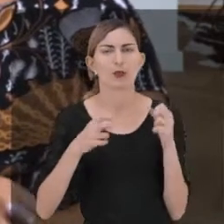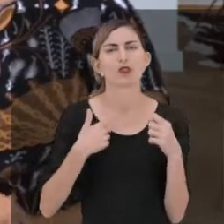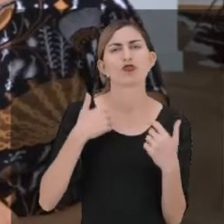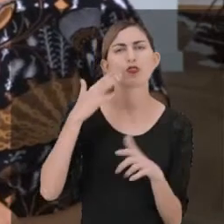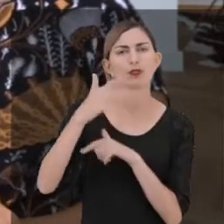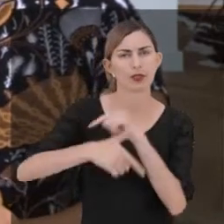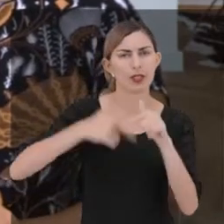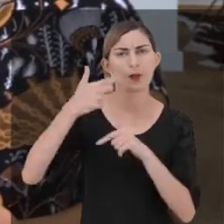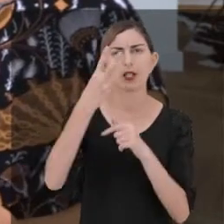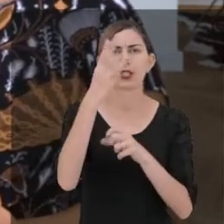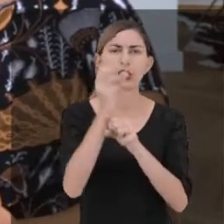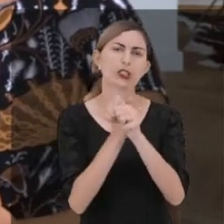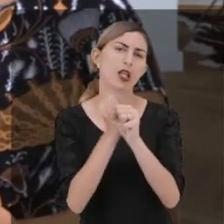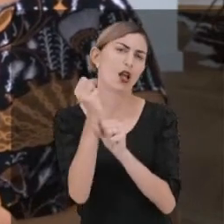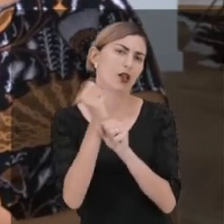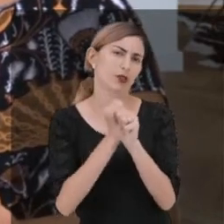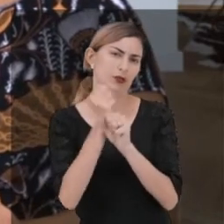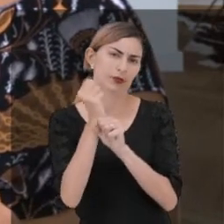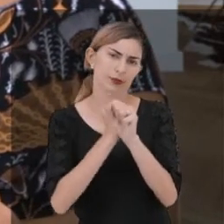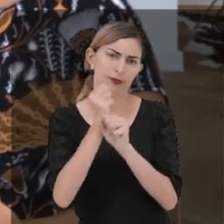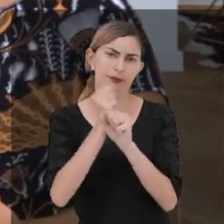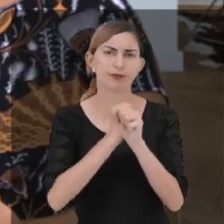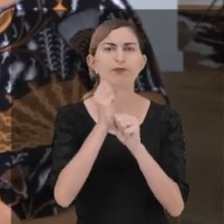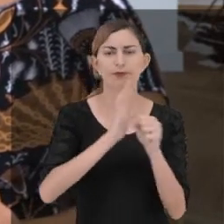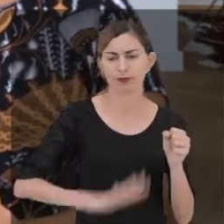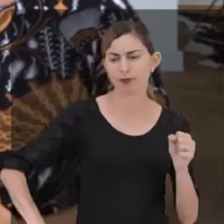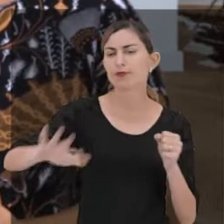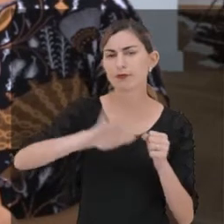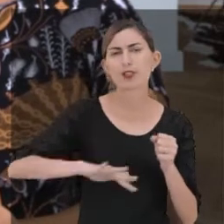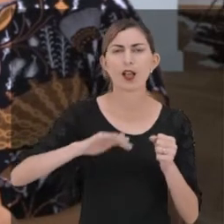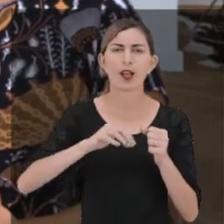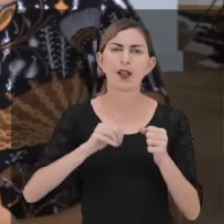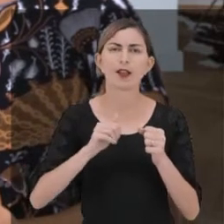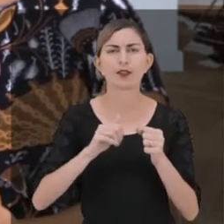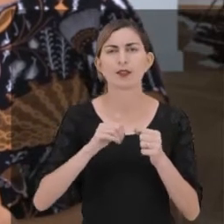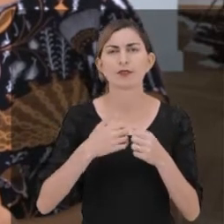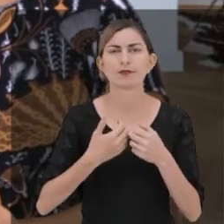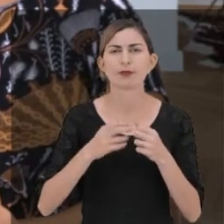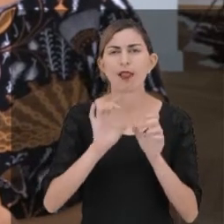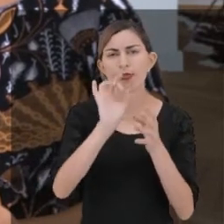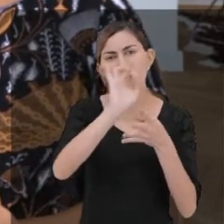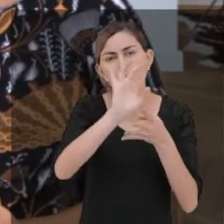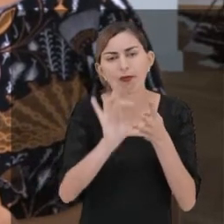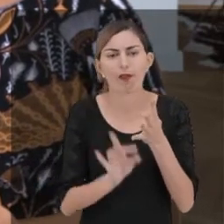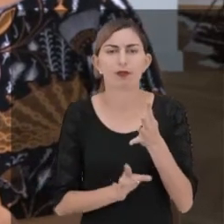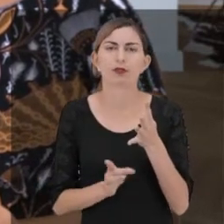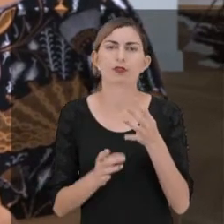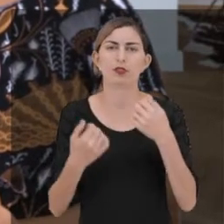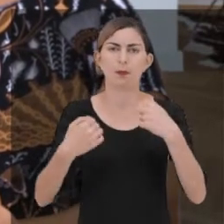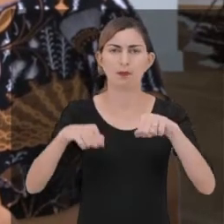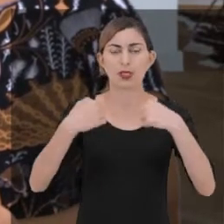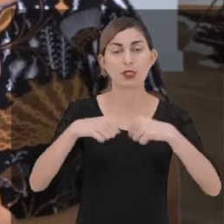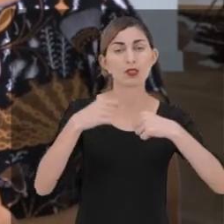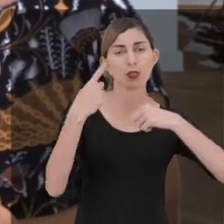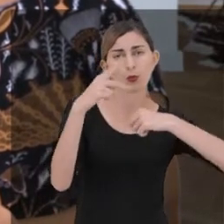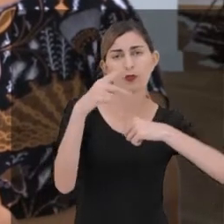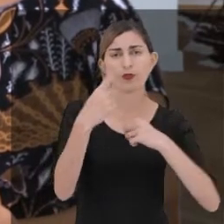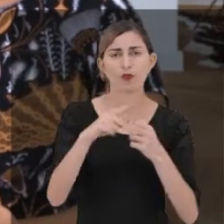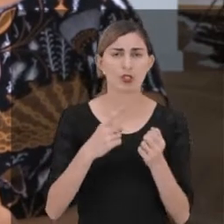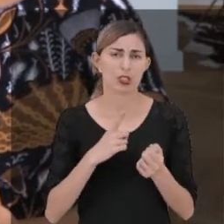já trabalho há 30 anos nessa área. É uma área muito peculiar, muito detalhista. Precisamos que vocês